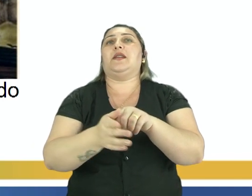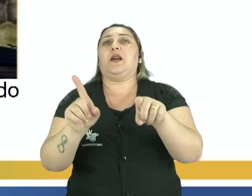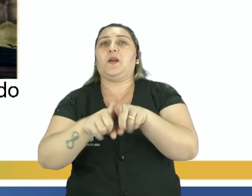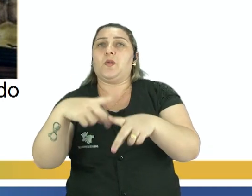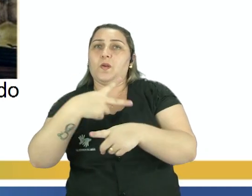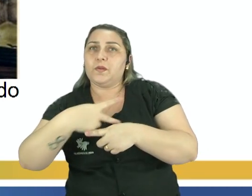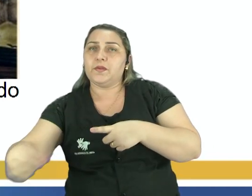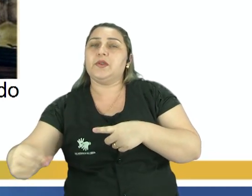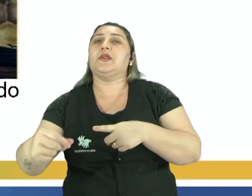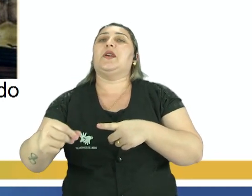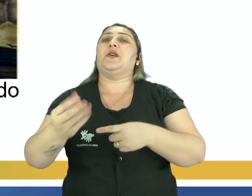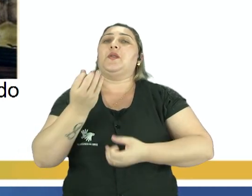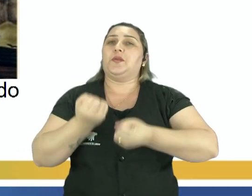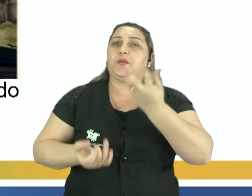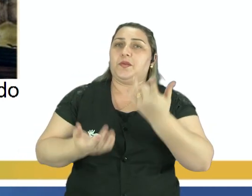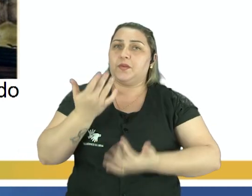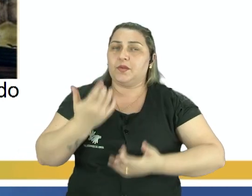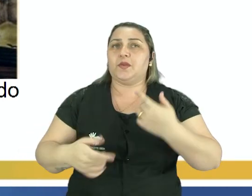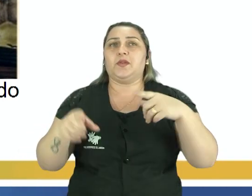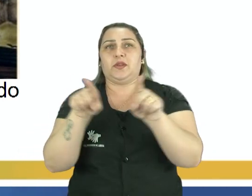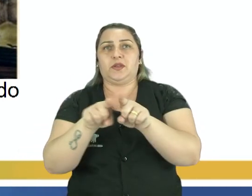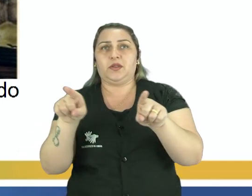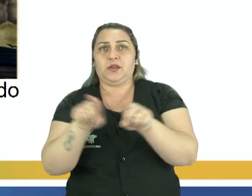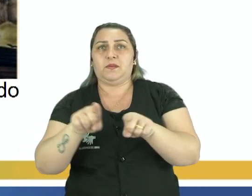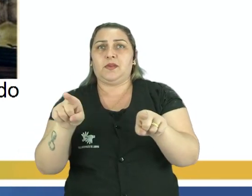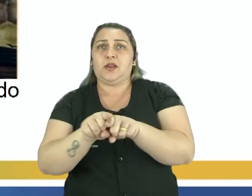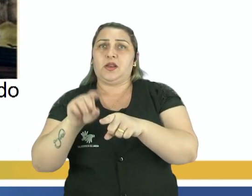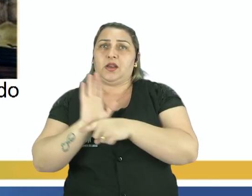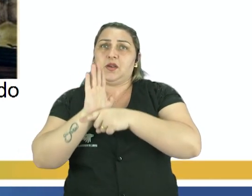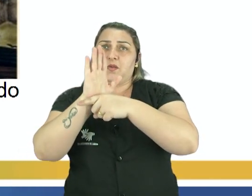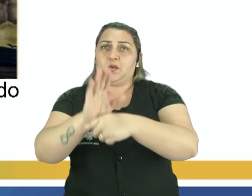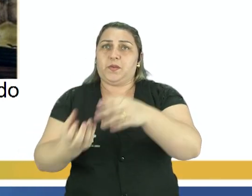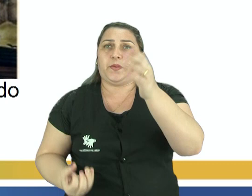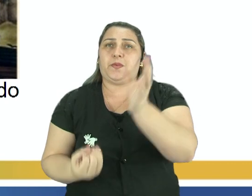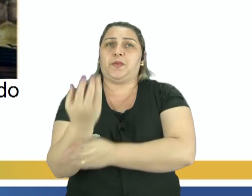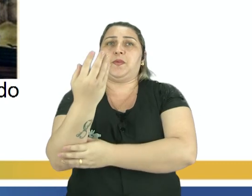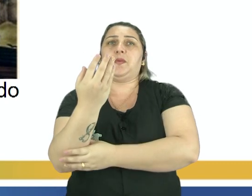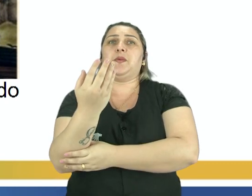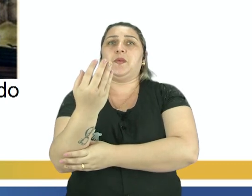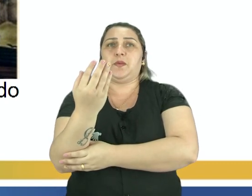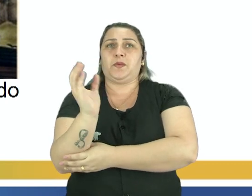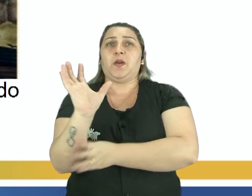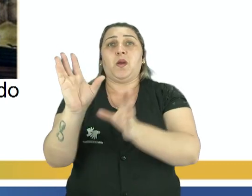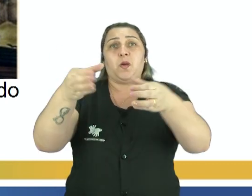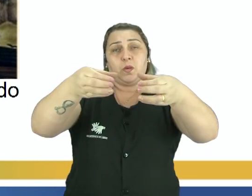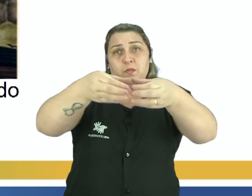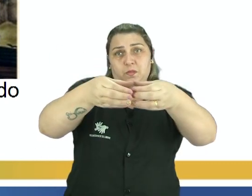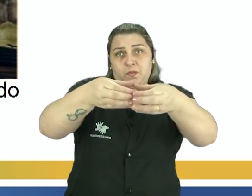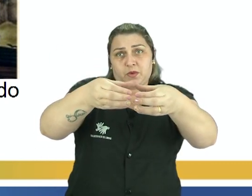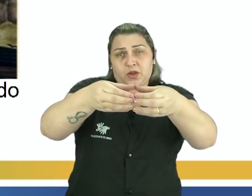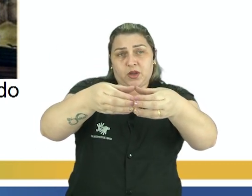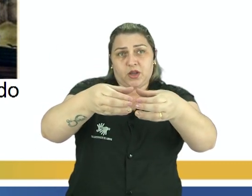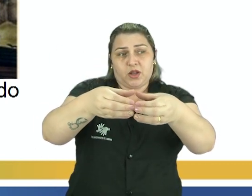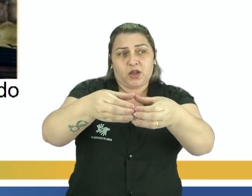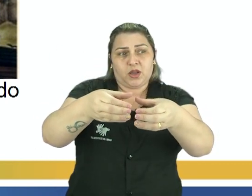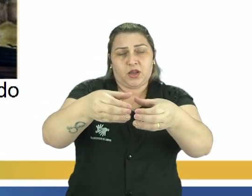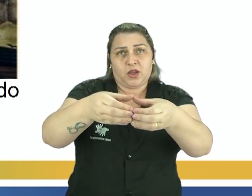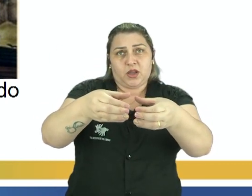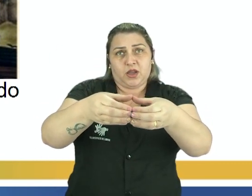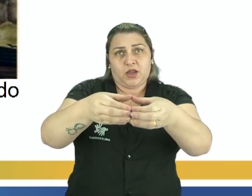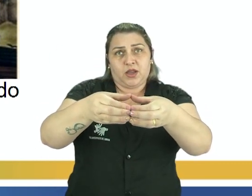conquista do fogo. Tá? O fogo também ele favoreceu ainda o surgimento de um sentido comunitário entre grupos, né, e a criação